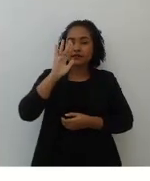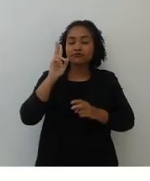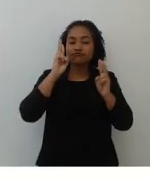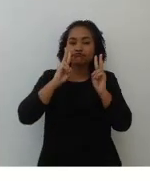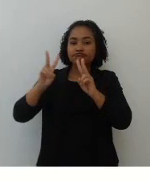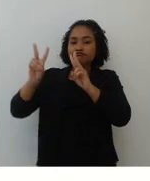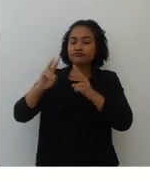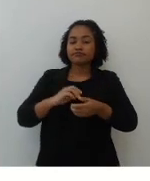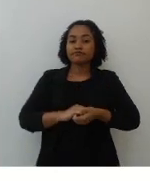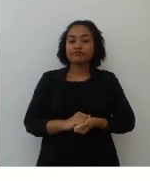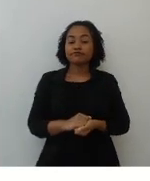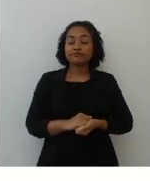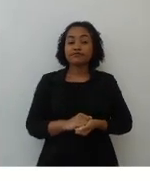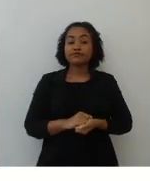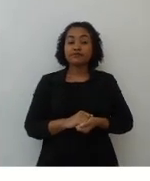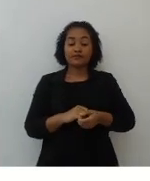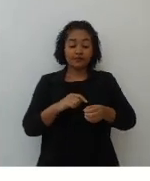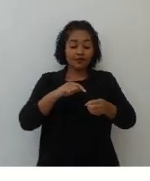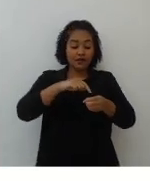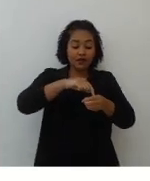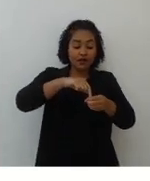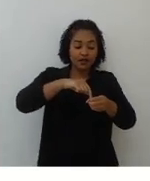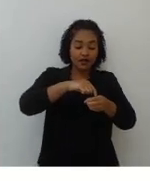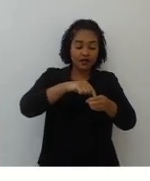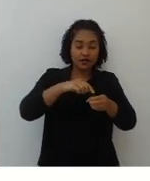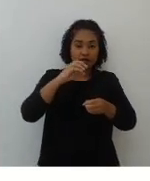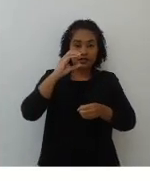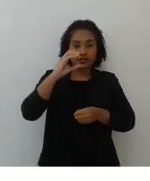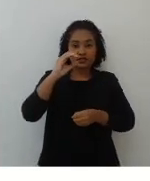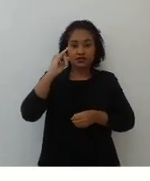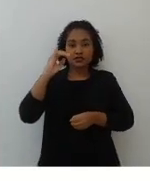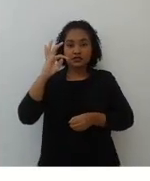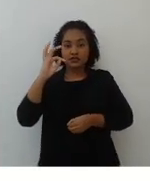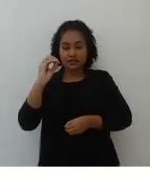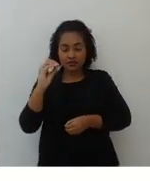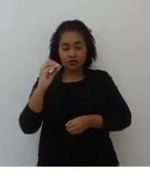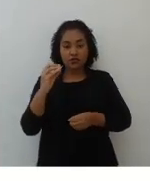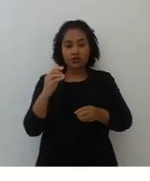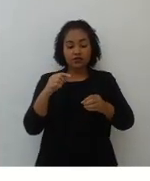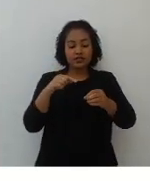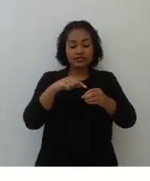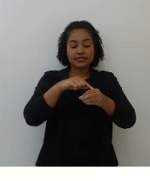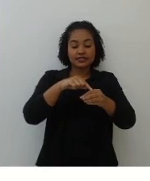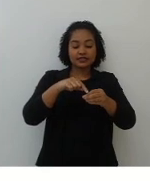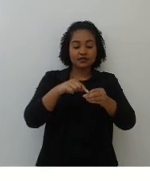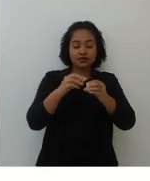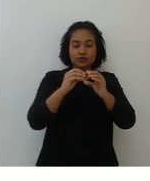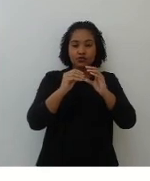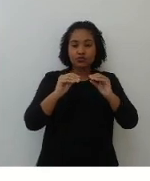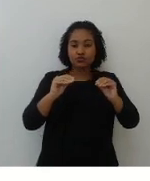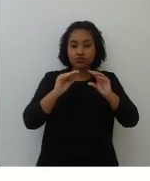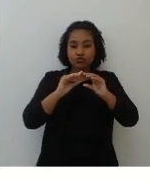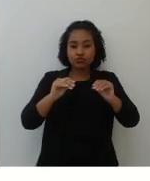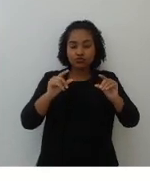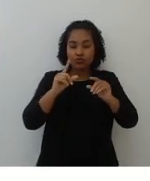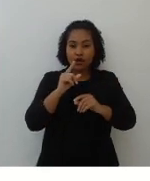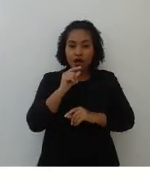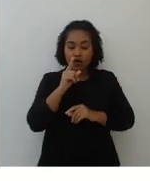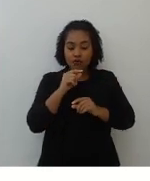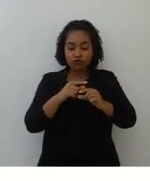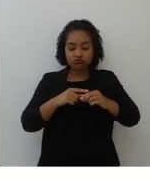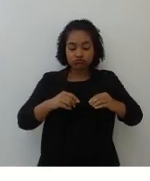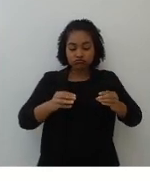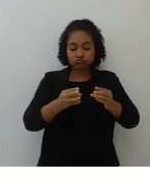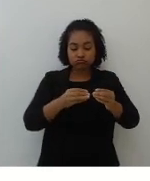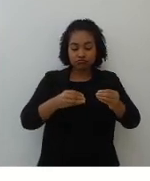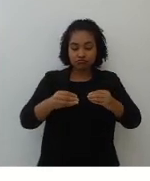slide, que citoplasma ele vem do grego kito, célula, plasma, líquido, e é a parte interna de